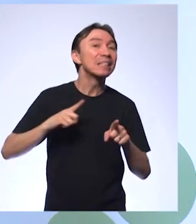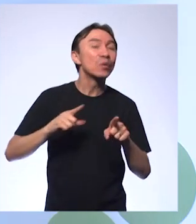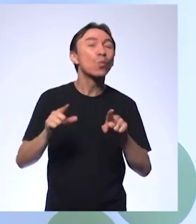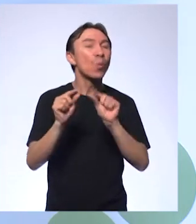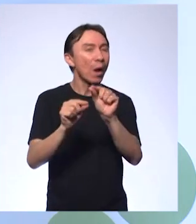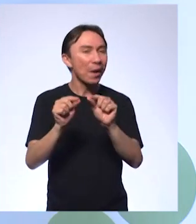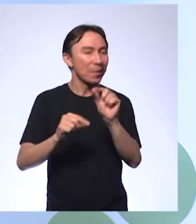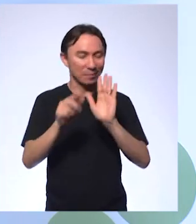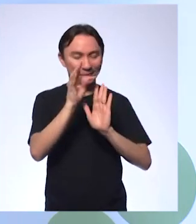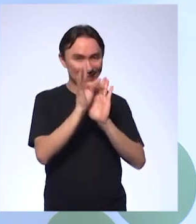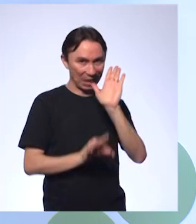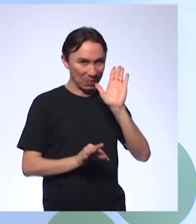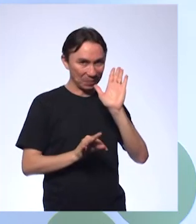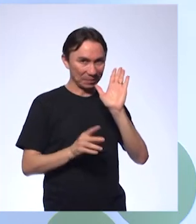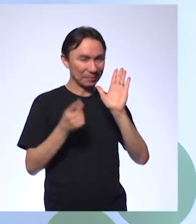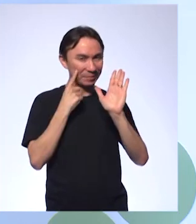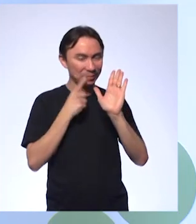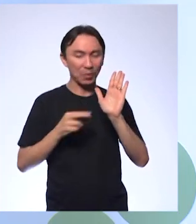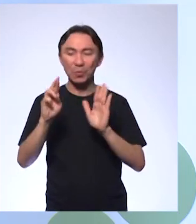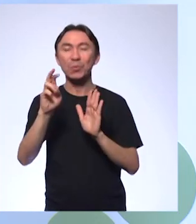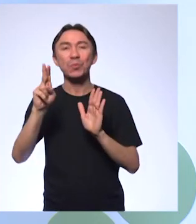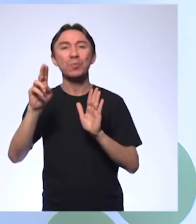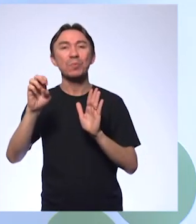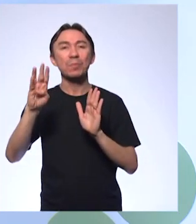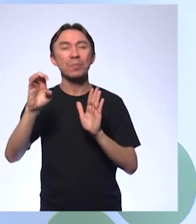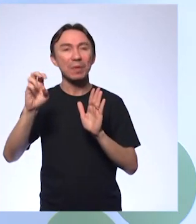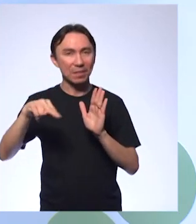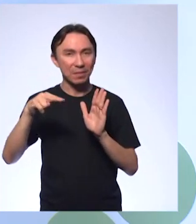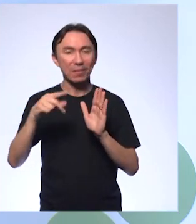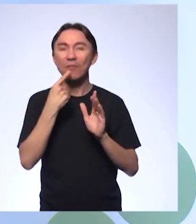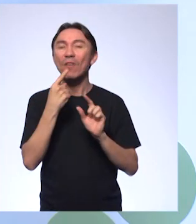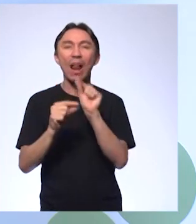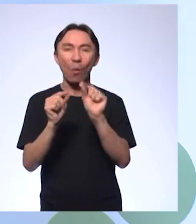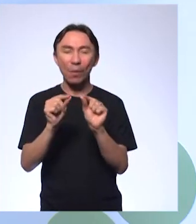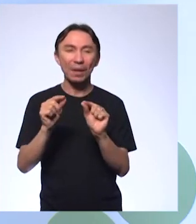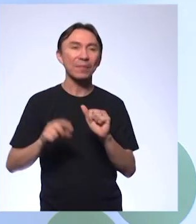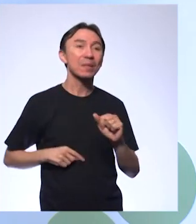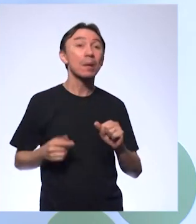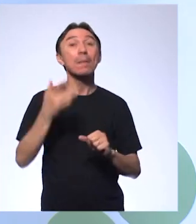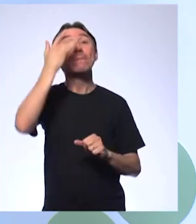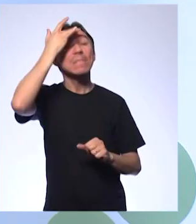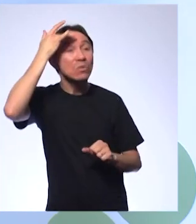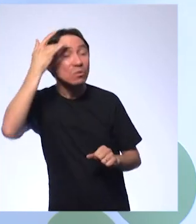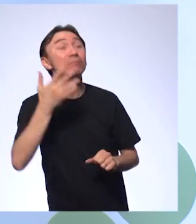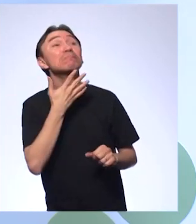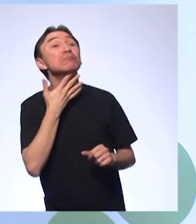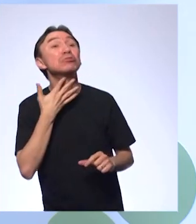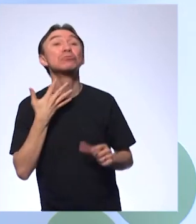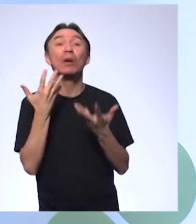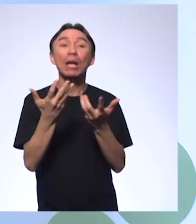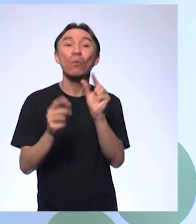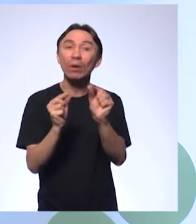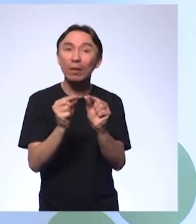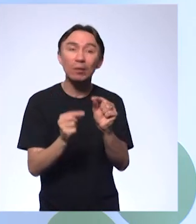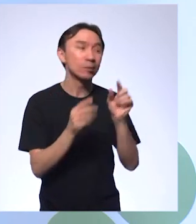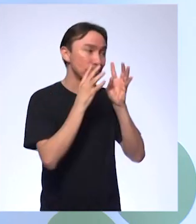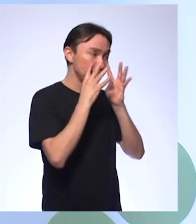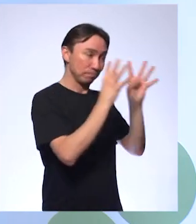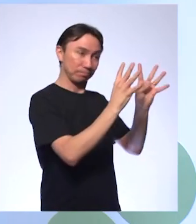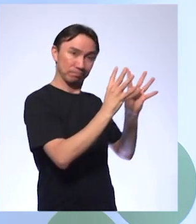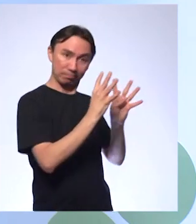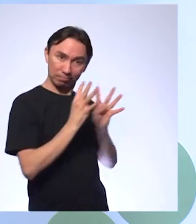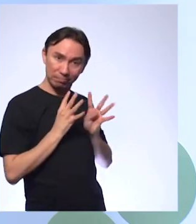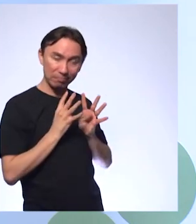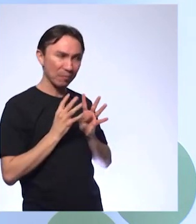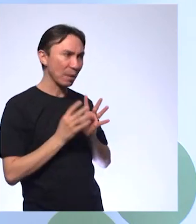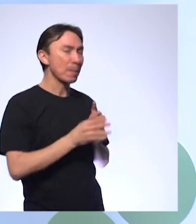seguinte: o que as pessoas mais desejam é alguém que as escute de maneira calma e tranquila, em